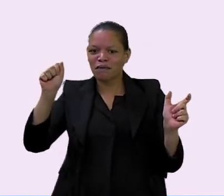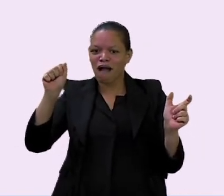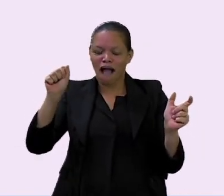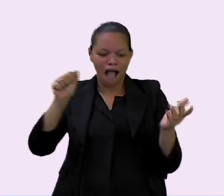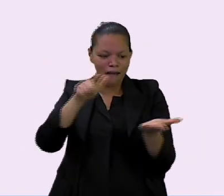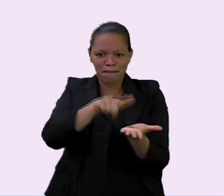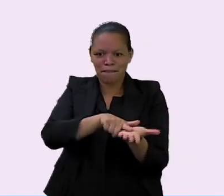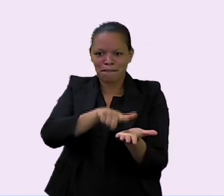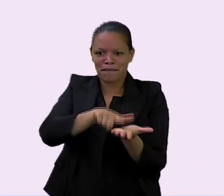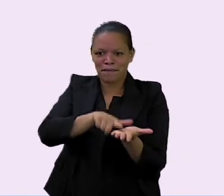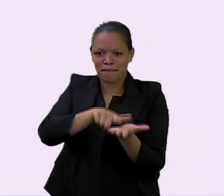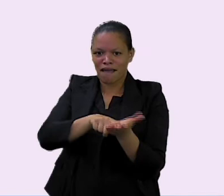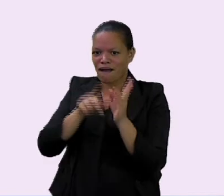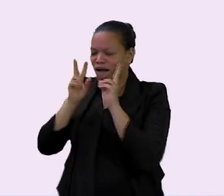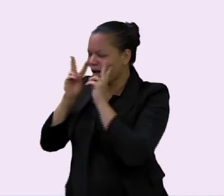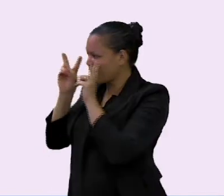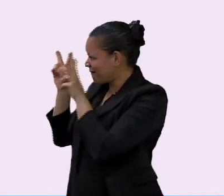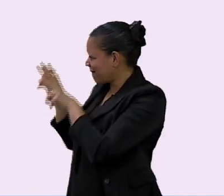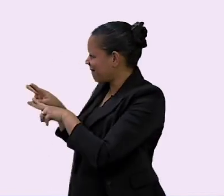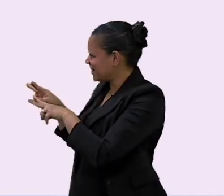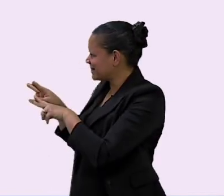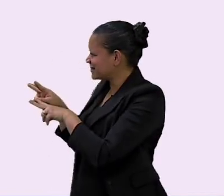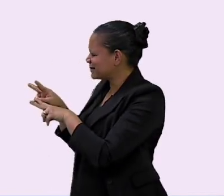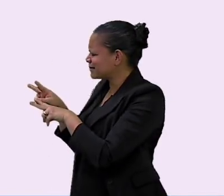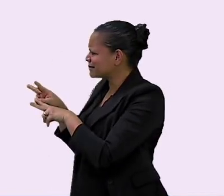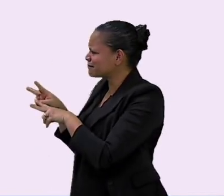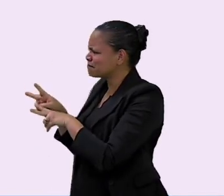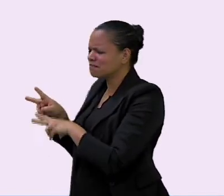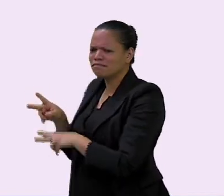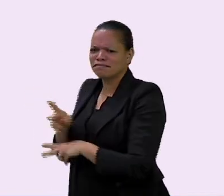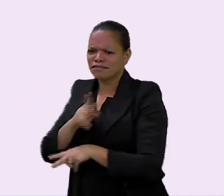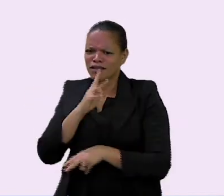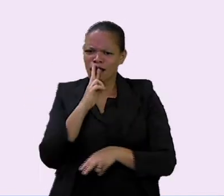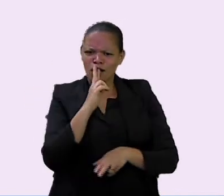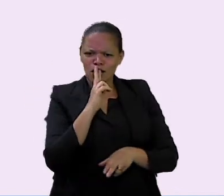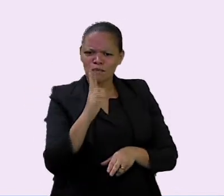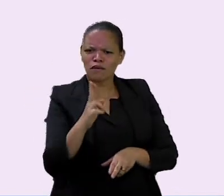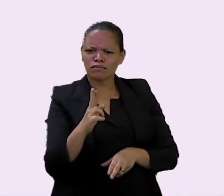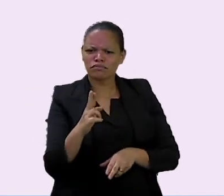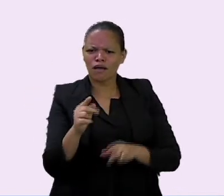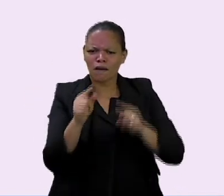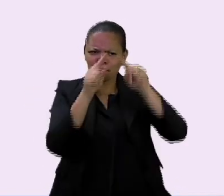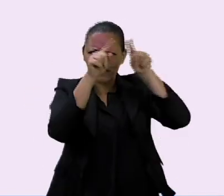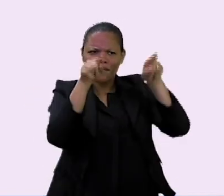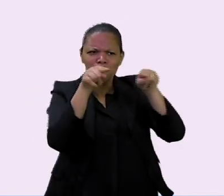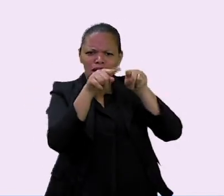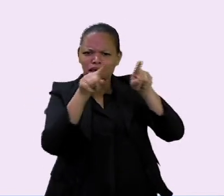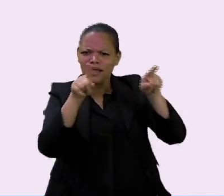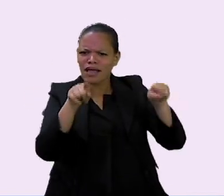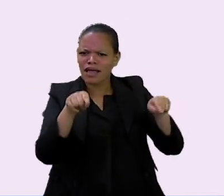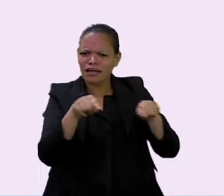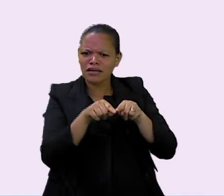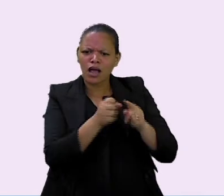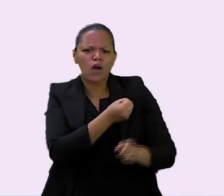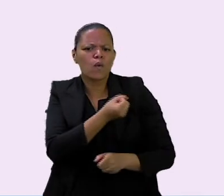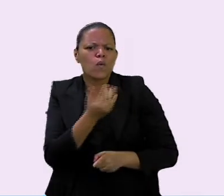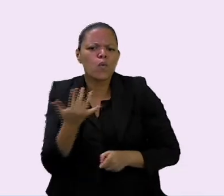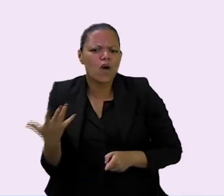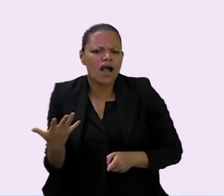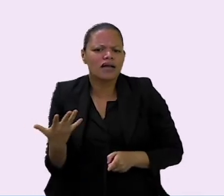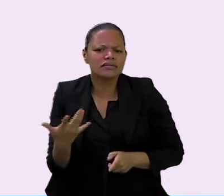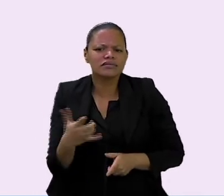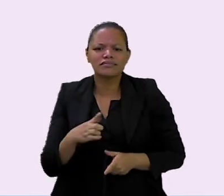Agora responda. Quantos quadradinhos contém na malha quadriculada? Ao invés de eu vir aqui